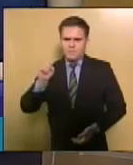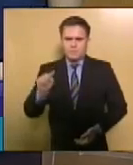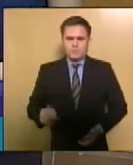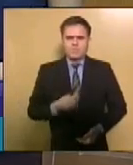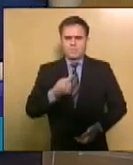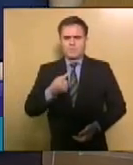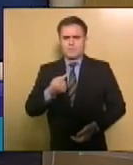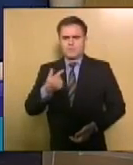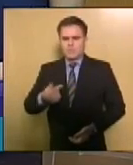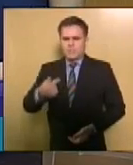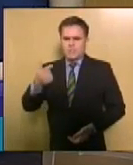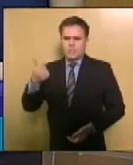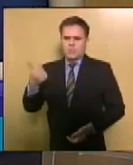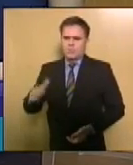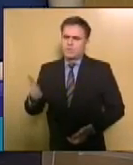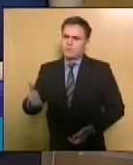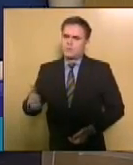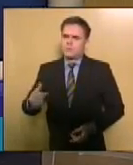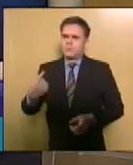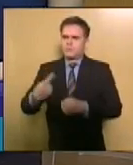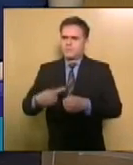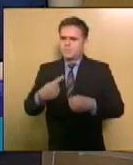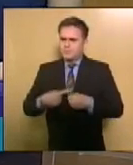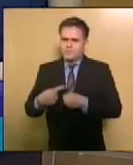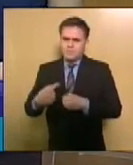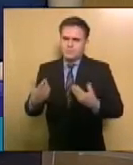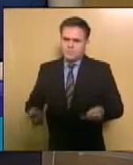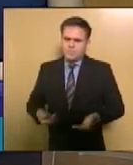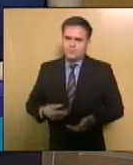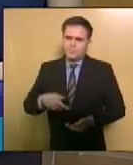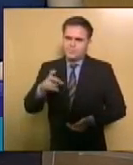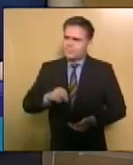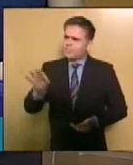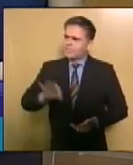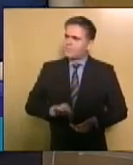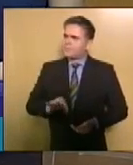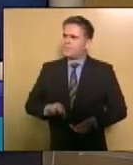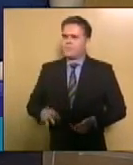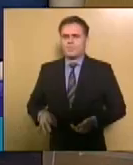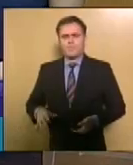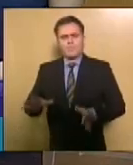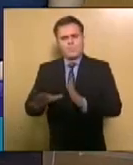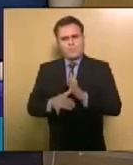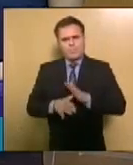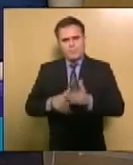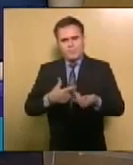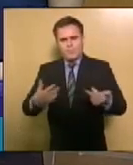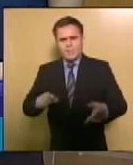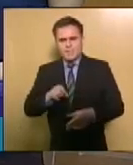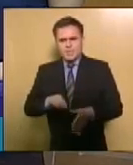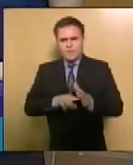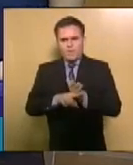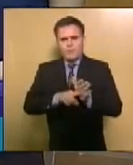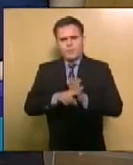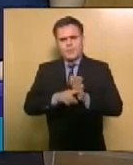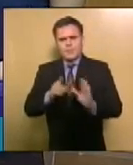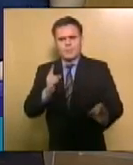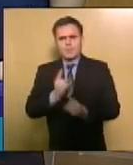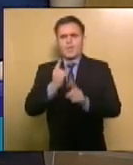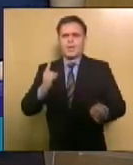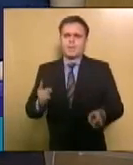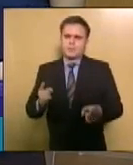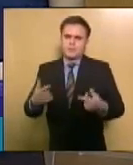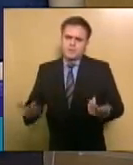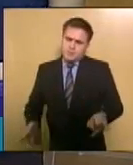municípios e 111 municípios detém 50% dos homicídios quando a gente vai olhar esses municípios Metade